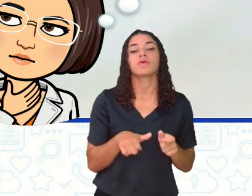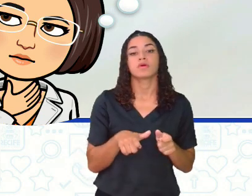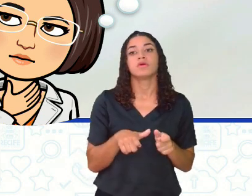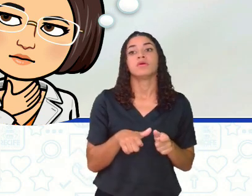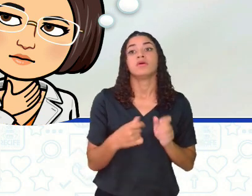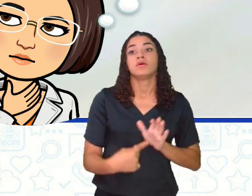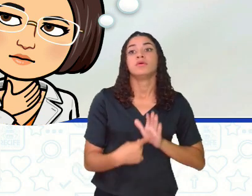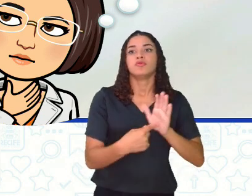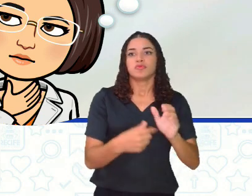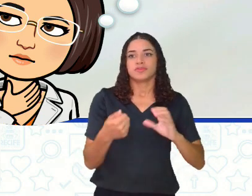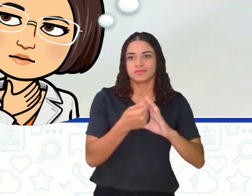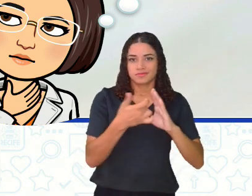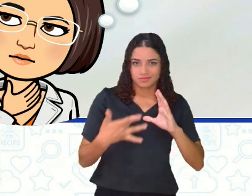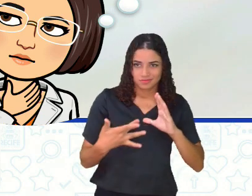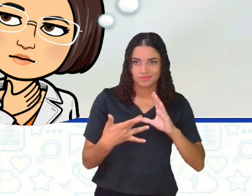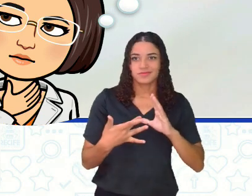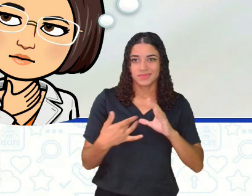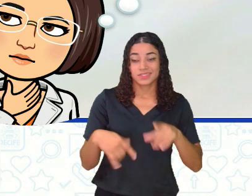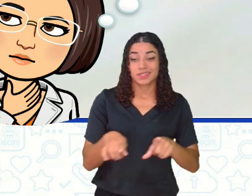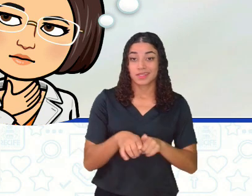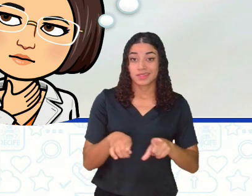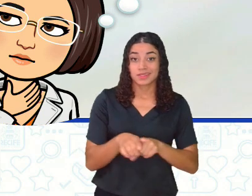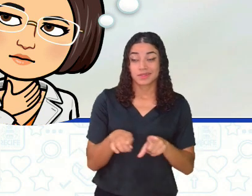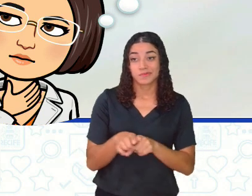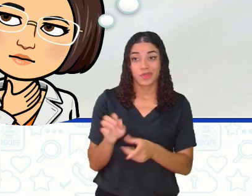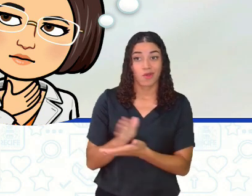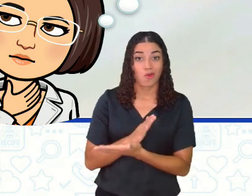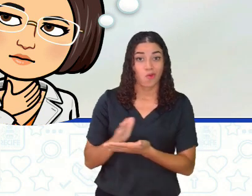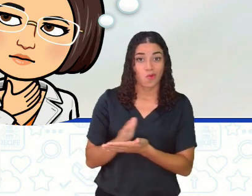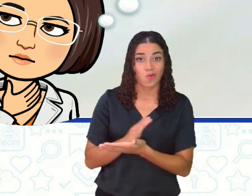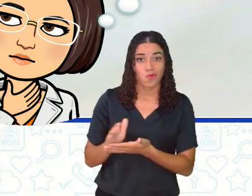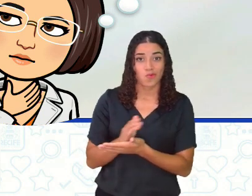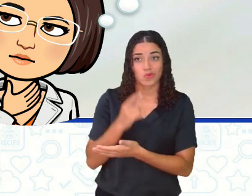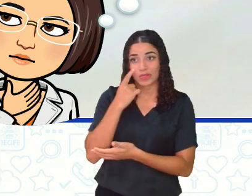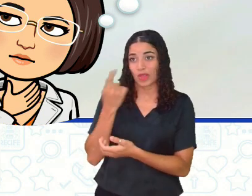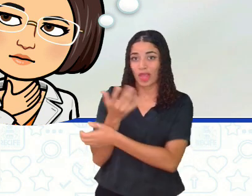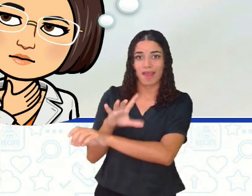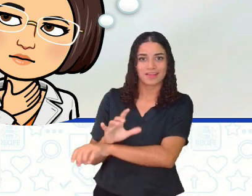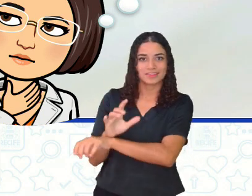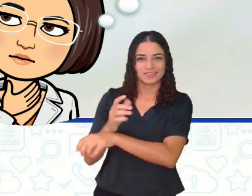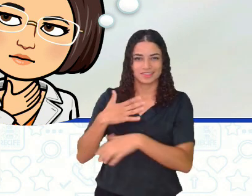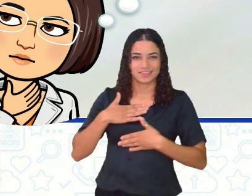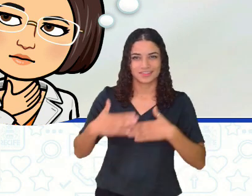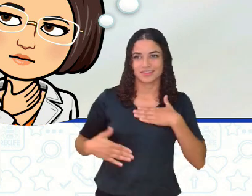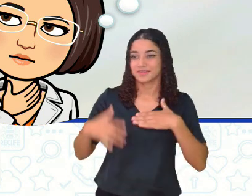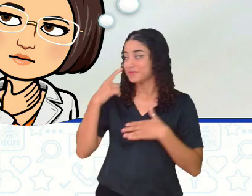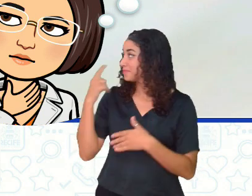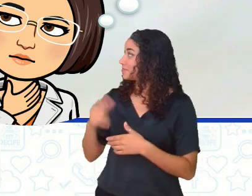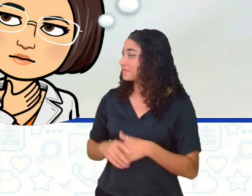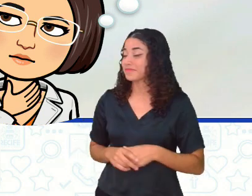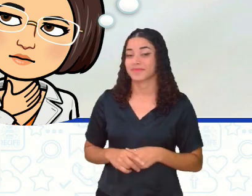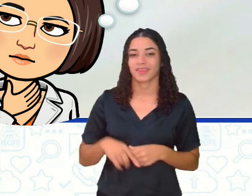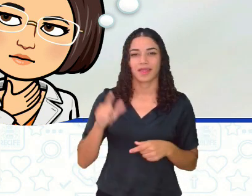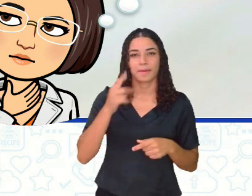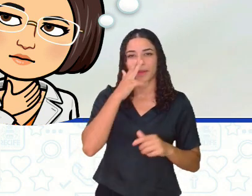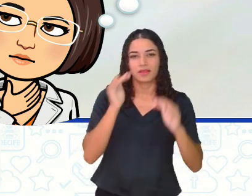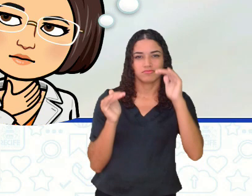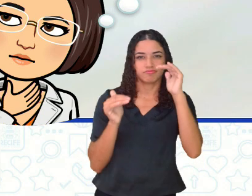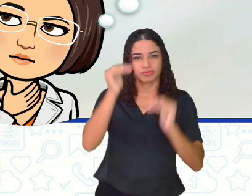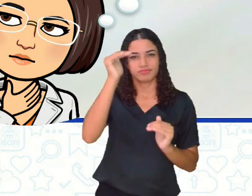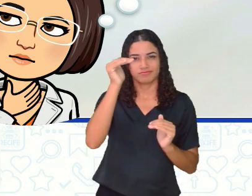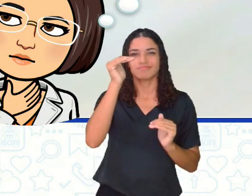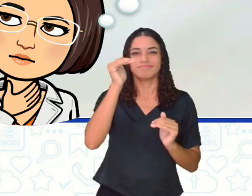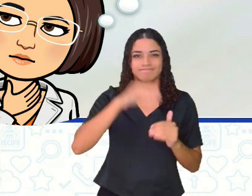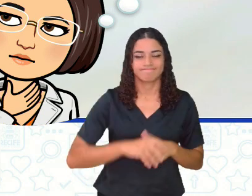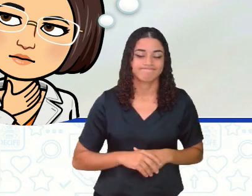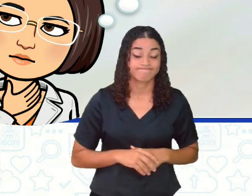essa característica e também a questão de alguns esqueletos. Isso é bem interessante, que é a disfunção desse hormônio